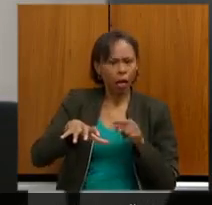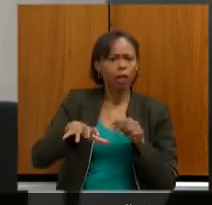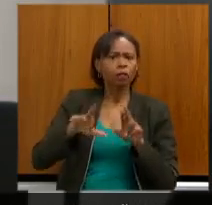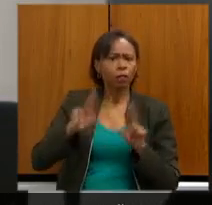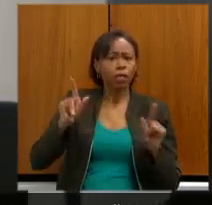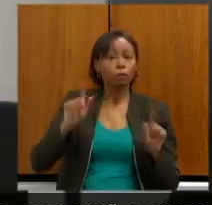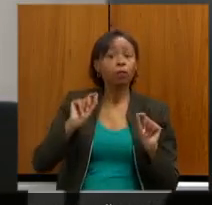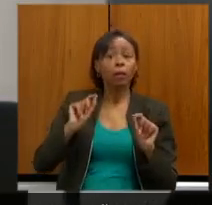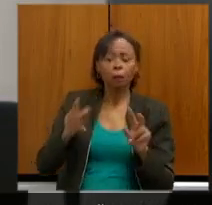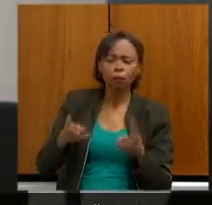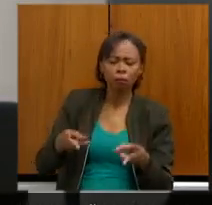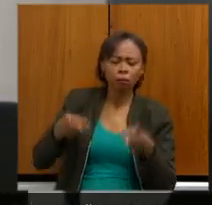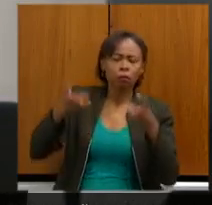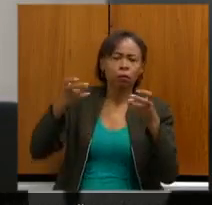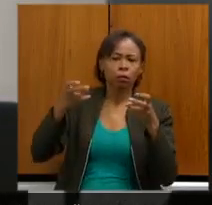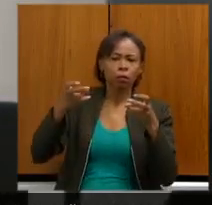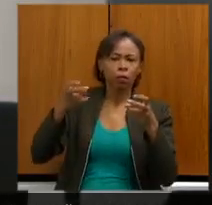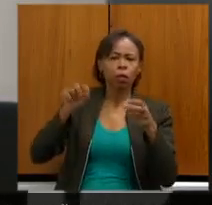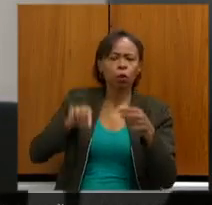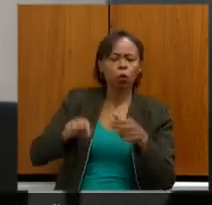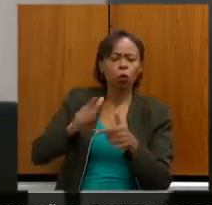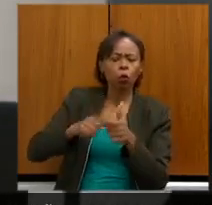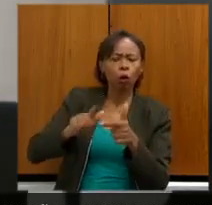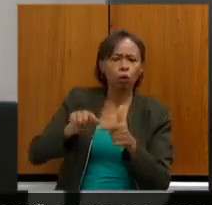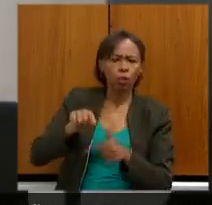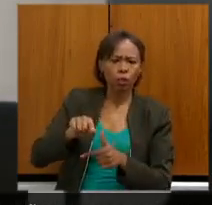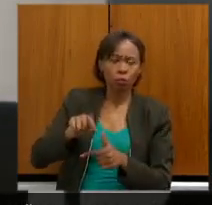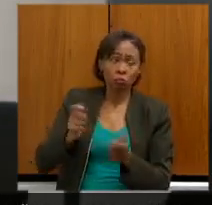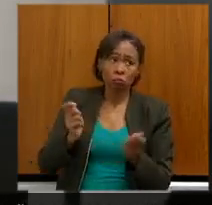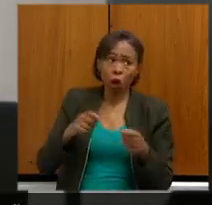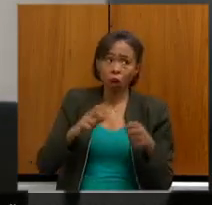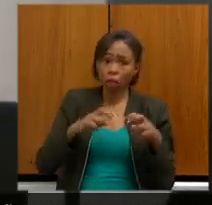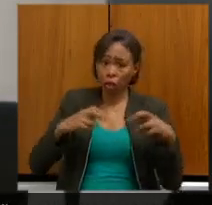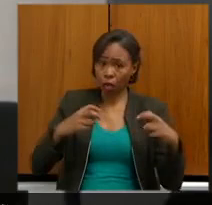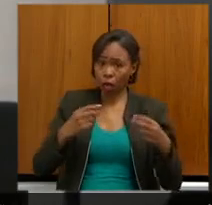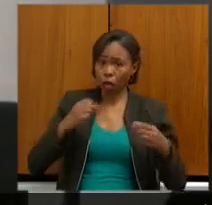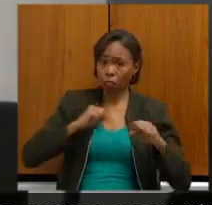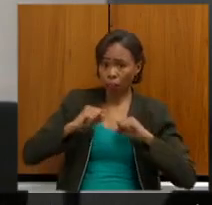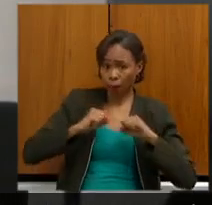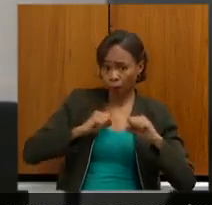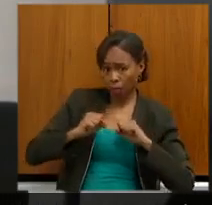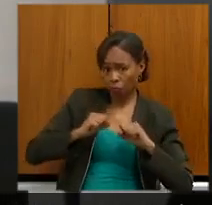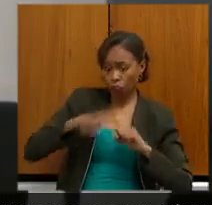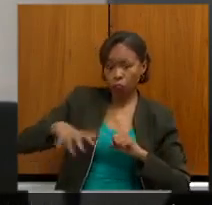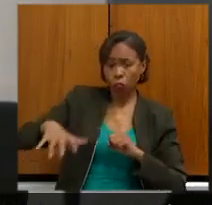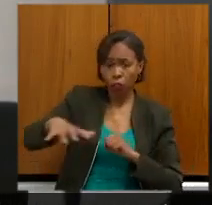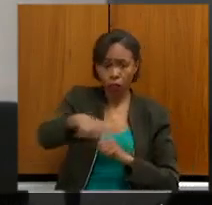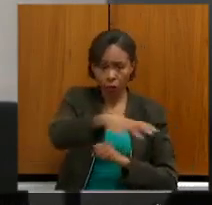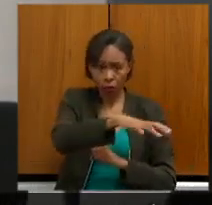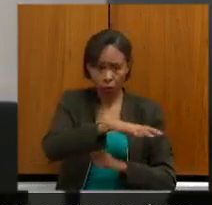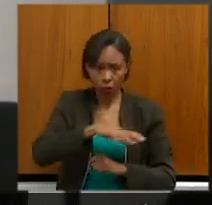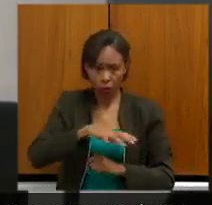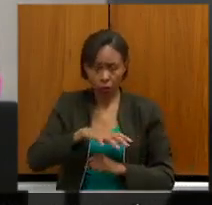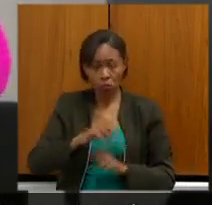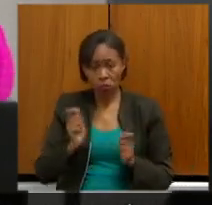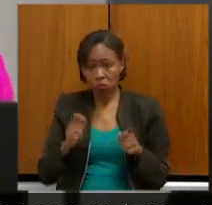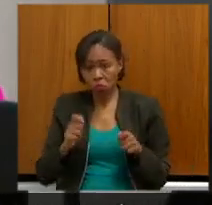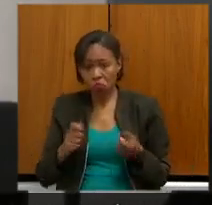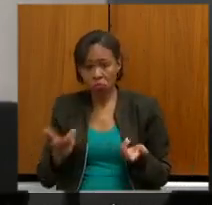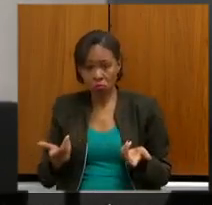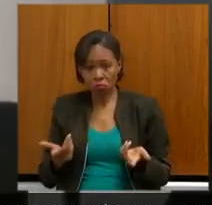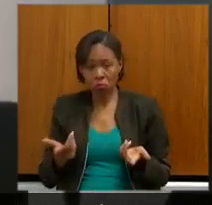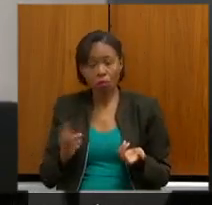na hora de agir é possível pensar na mesa de água Itinerante regionalizada é